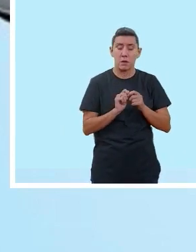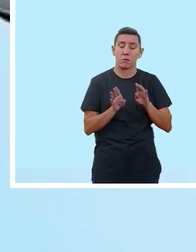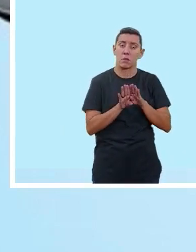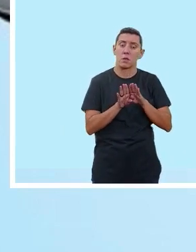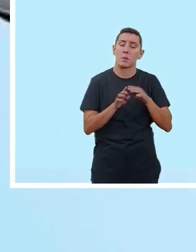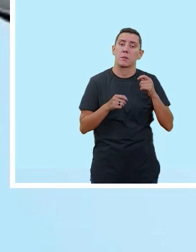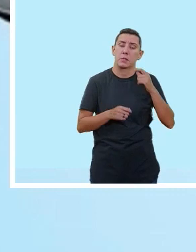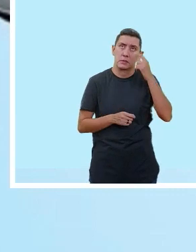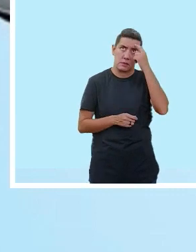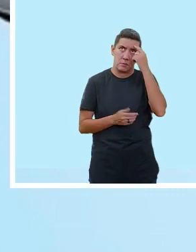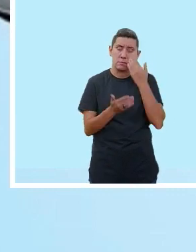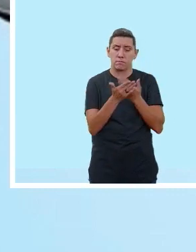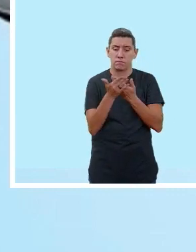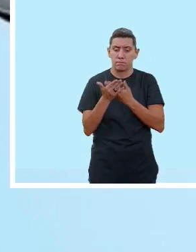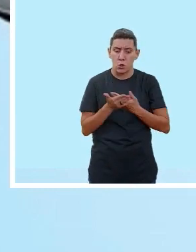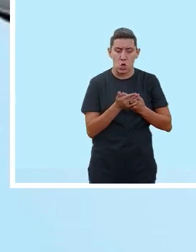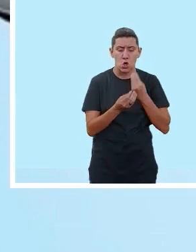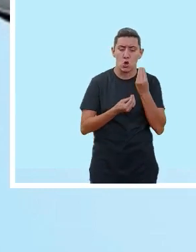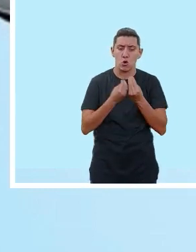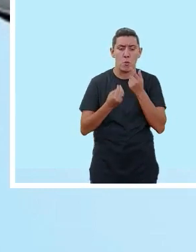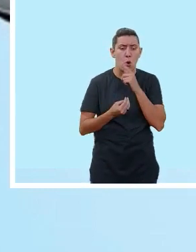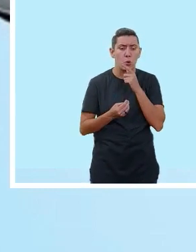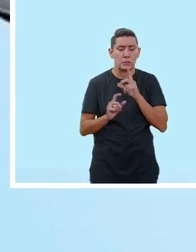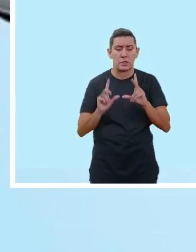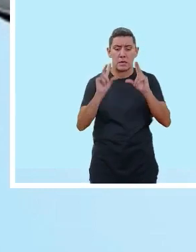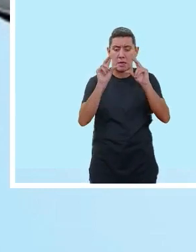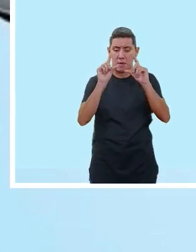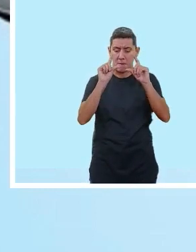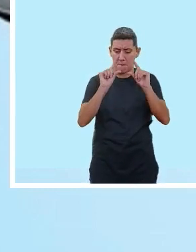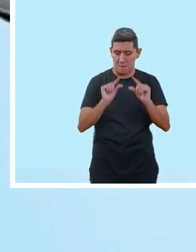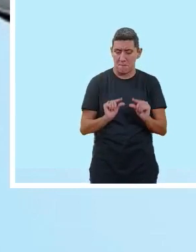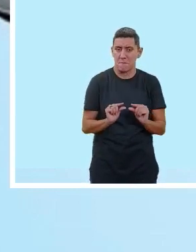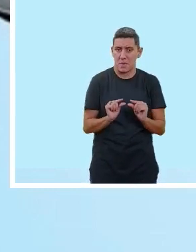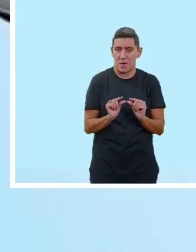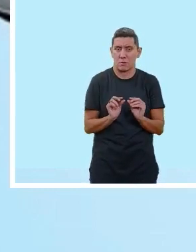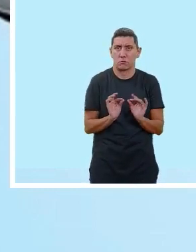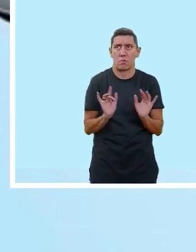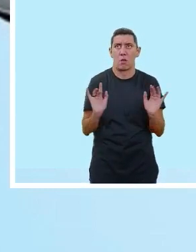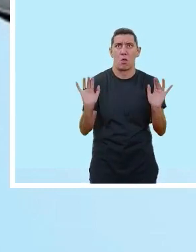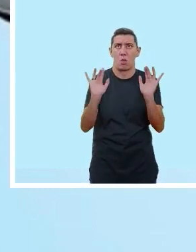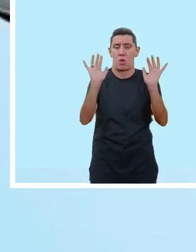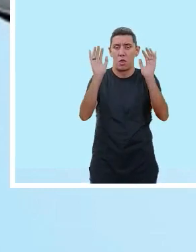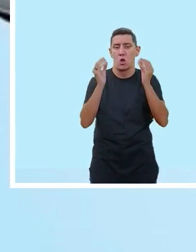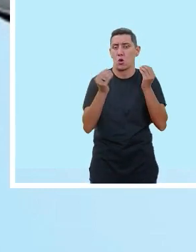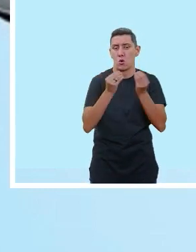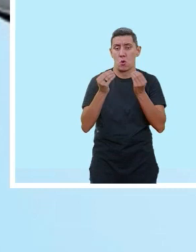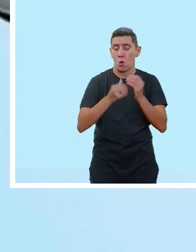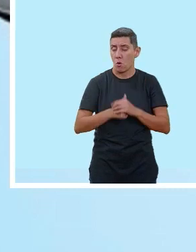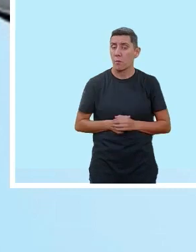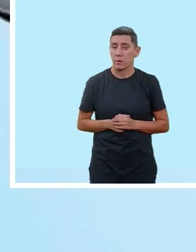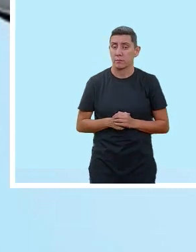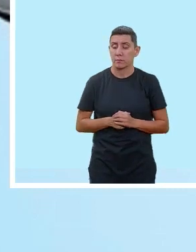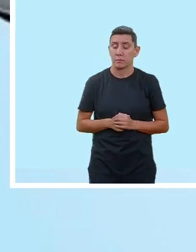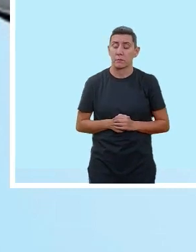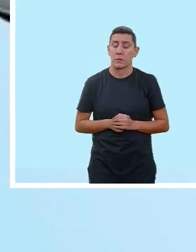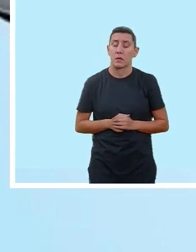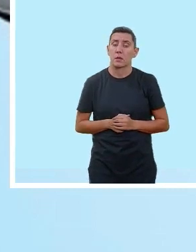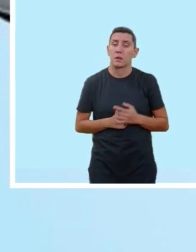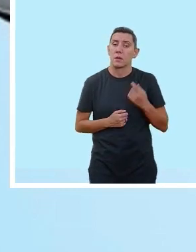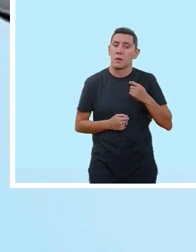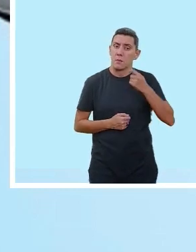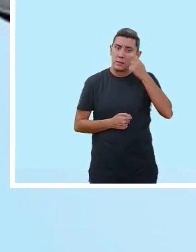de tornar os processos mais eficientes e reduzir a emissão geral, né, é tornar toda a implantação muito